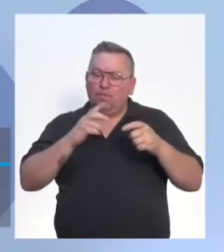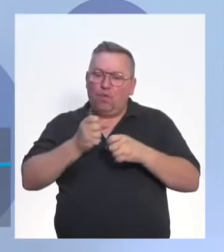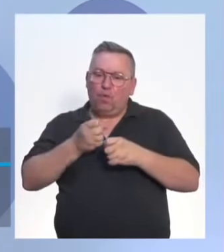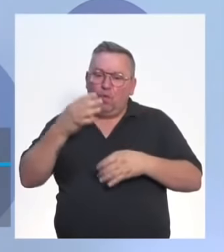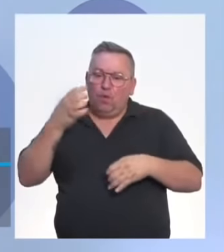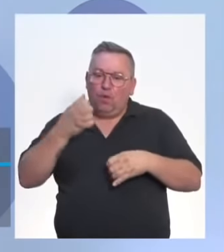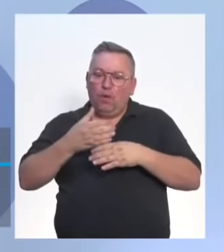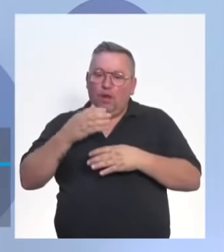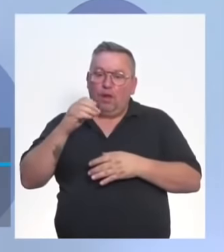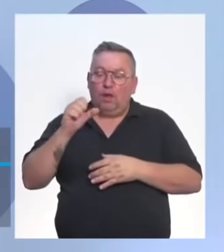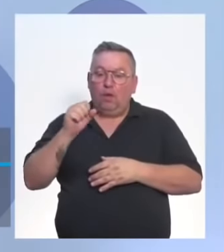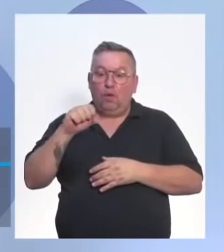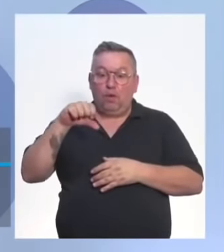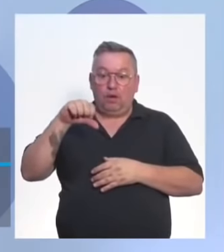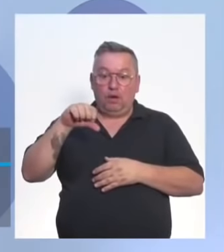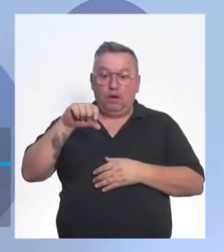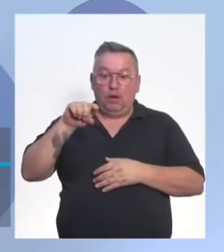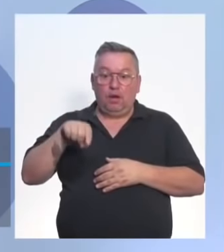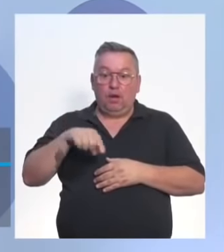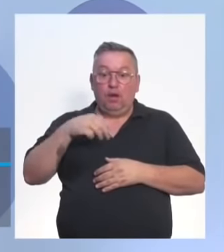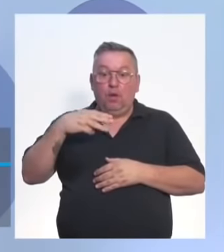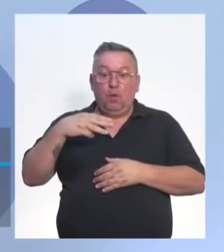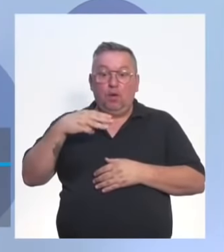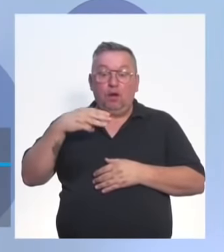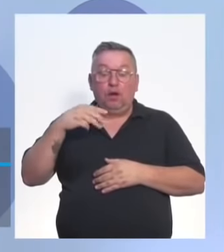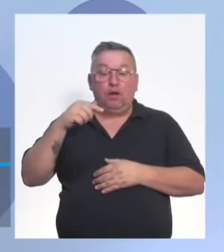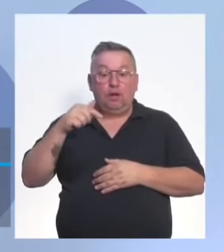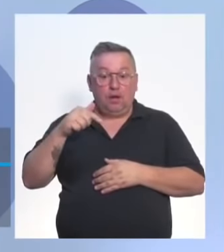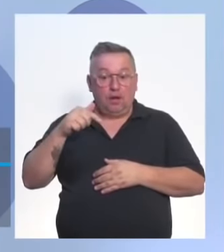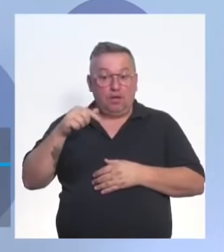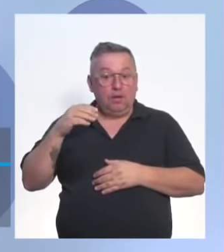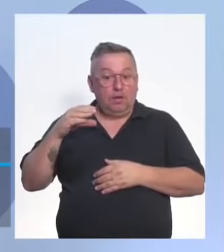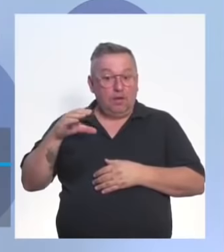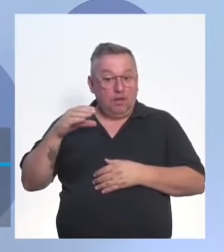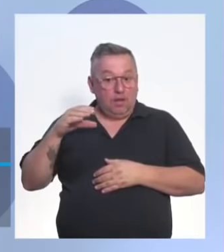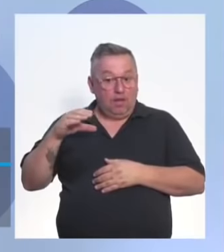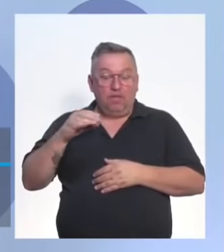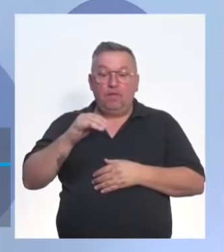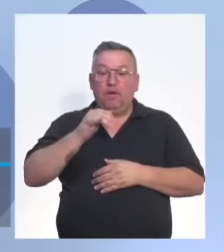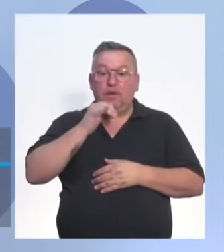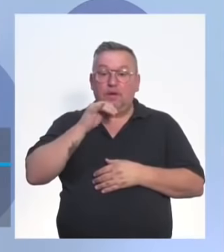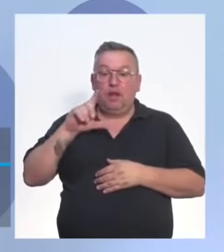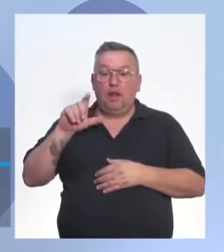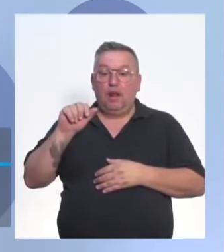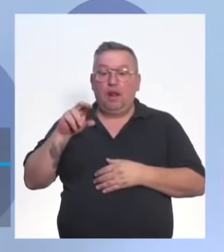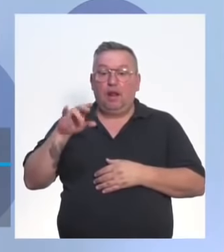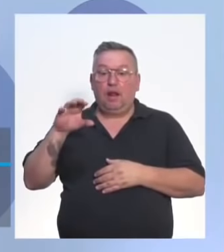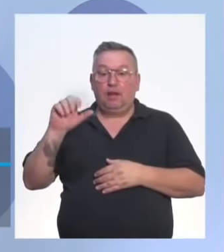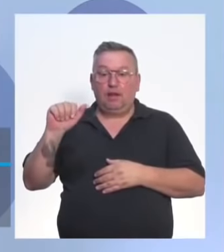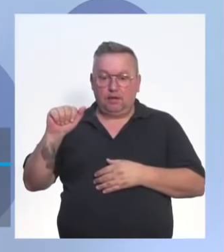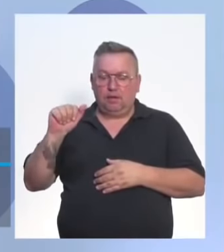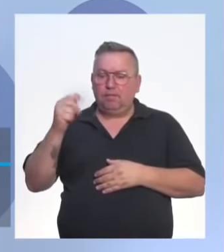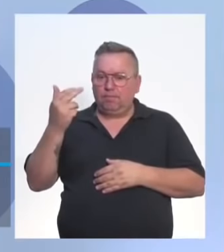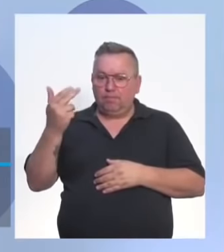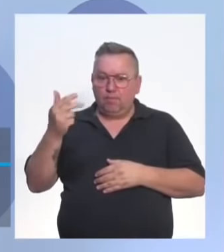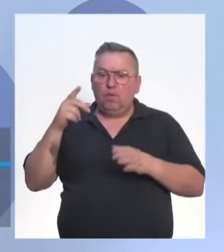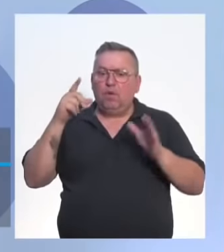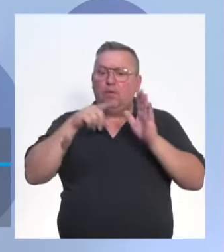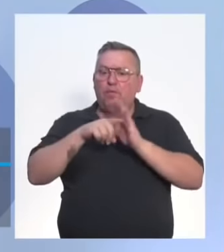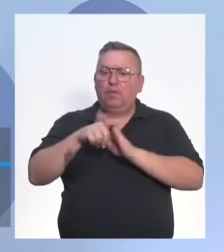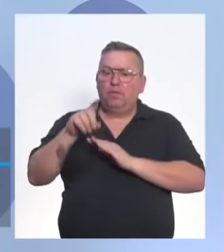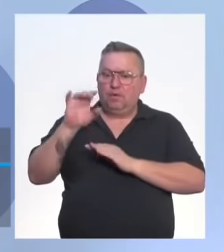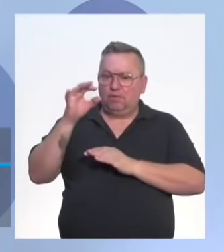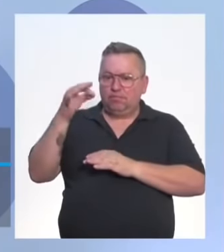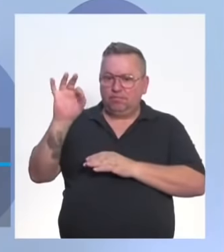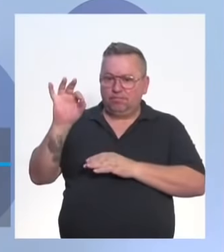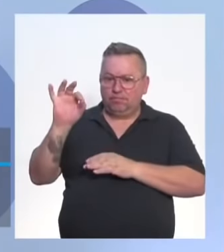colocou R$ 89,47. Beleza. Então, por exemplo, ó, A Larissa colocou isso e ela perguntou se ela